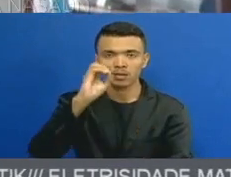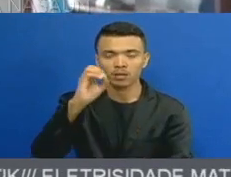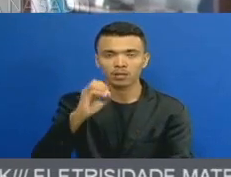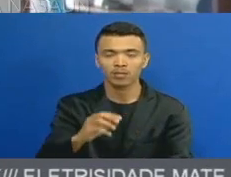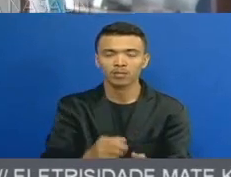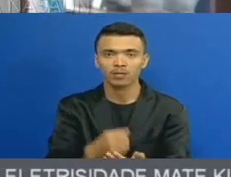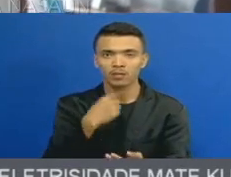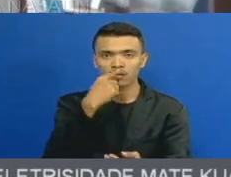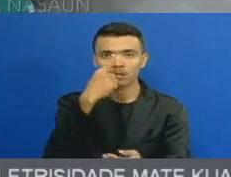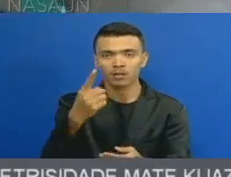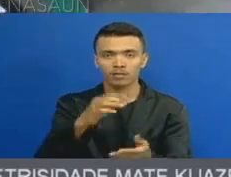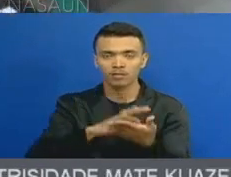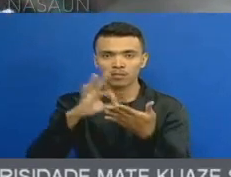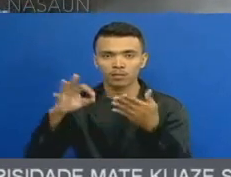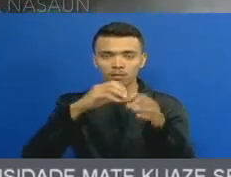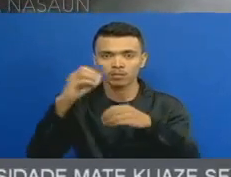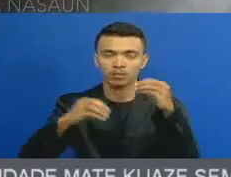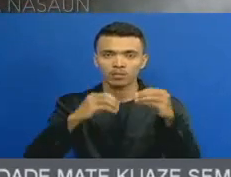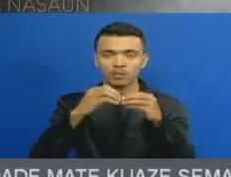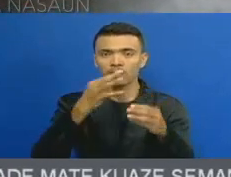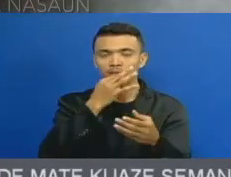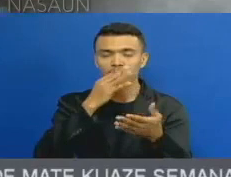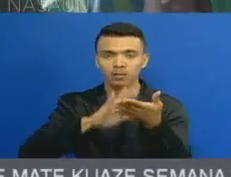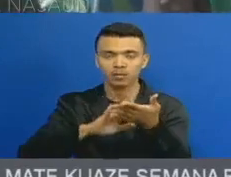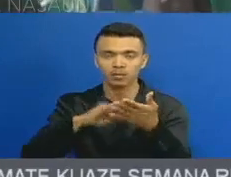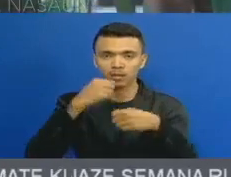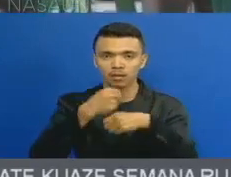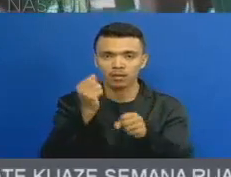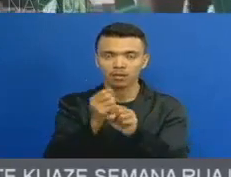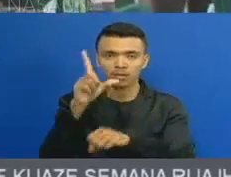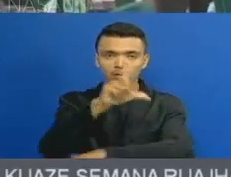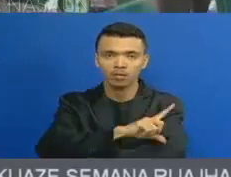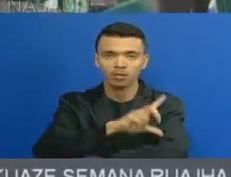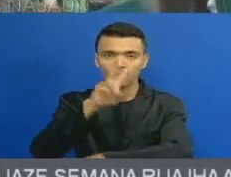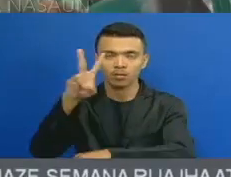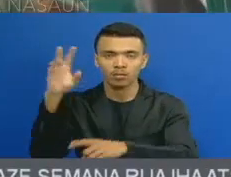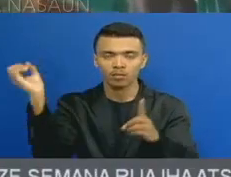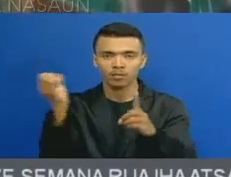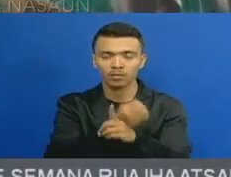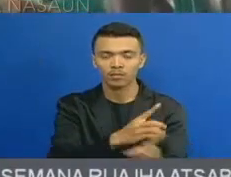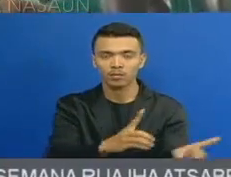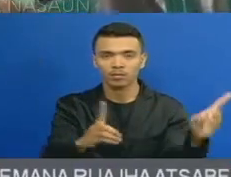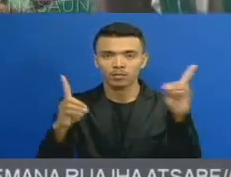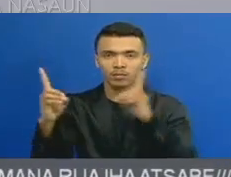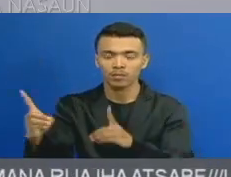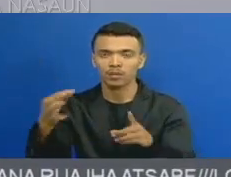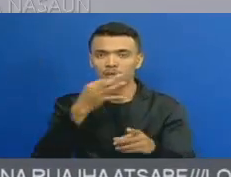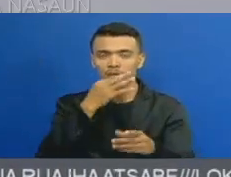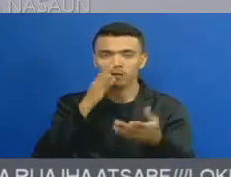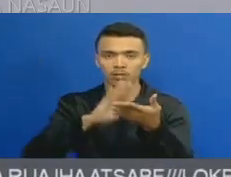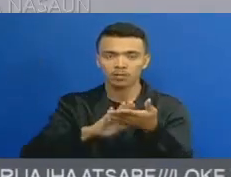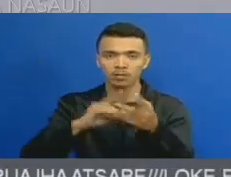ba RTTL, informa. Formação com a gestão merenda escolar, né? Halo durante Loron Rua. O objetivo é atuar executa subvenção para merenda escolar,